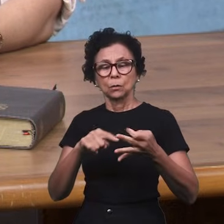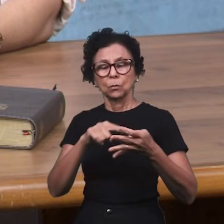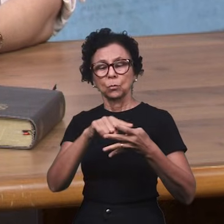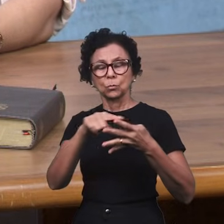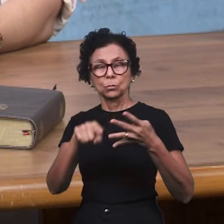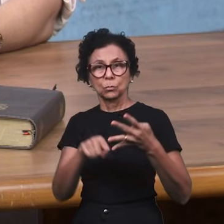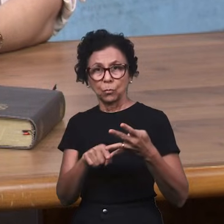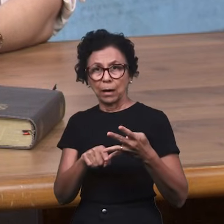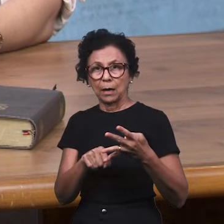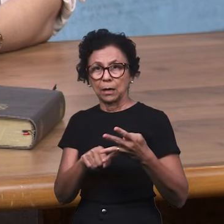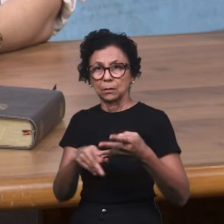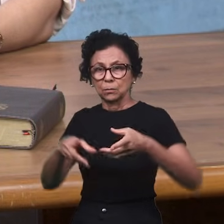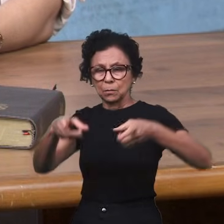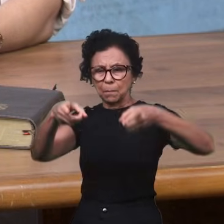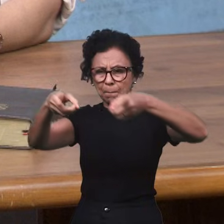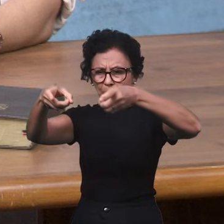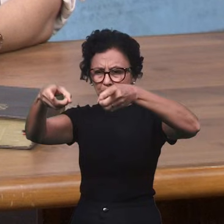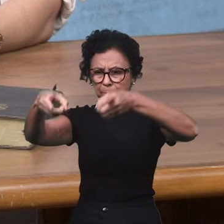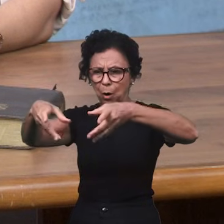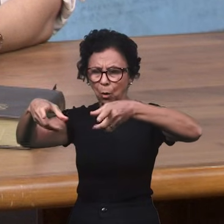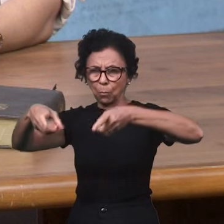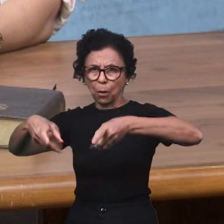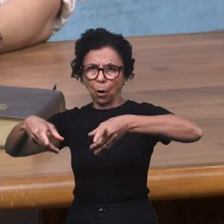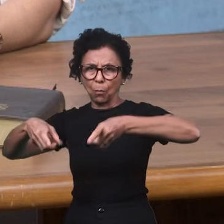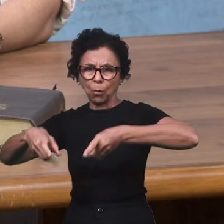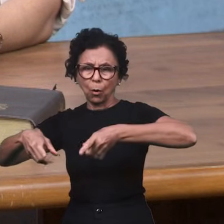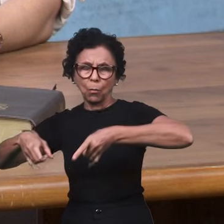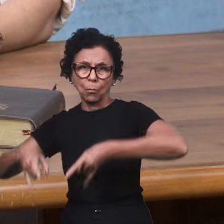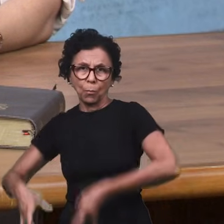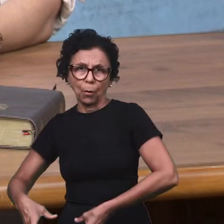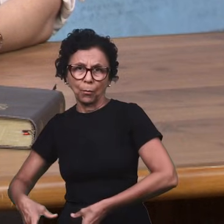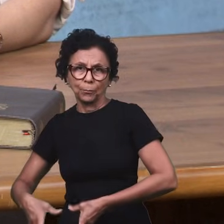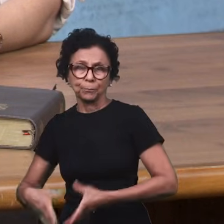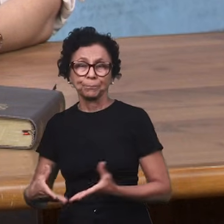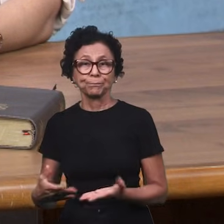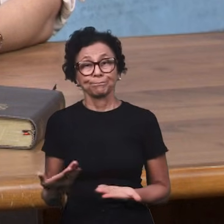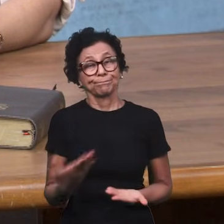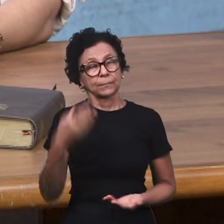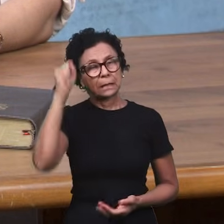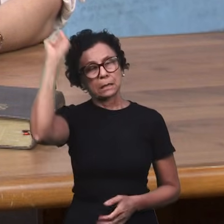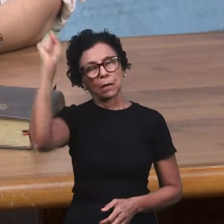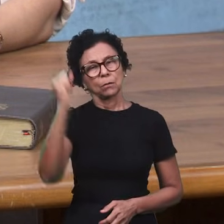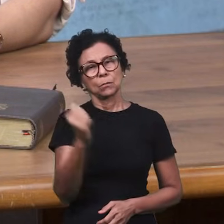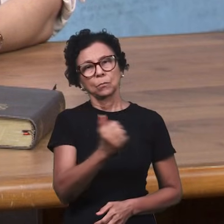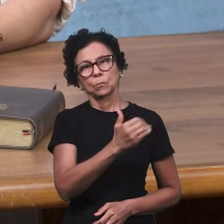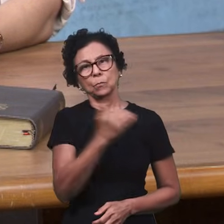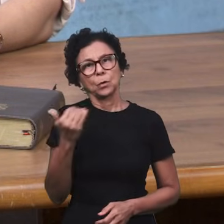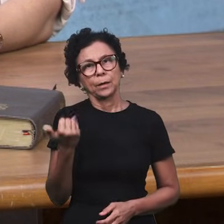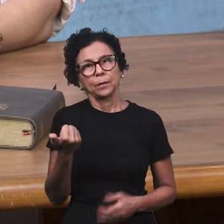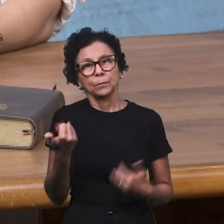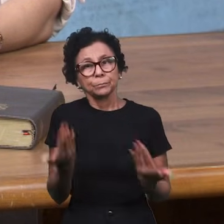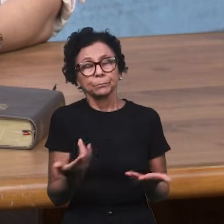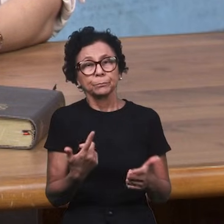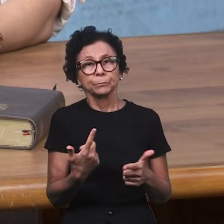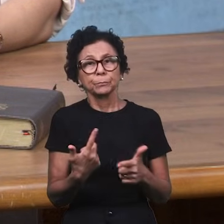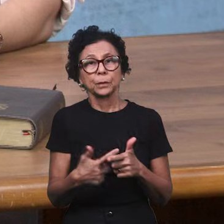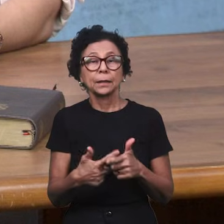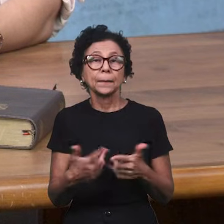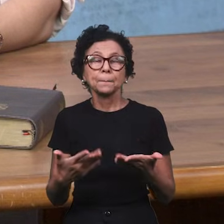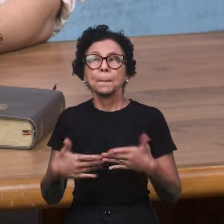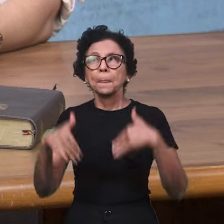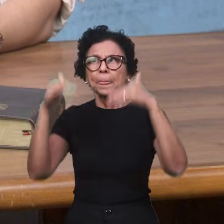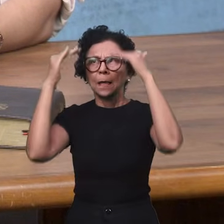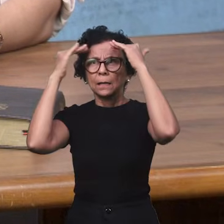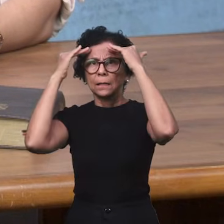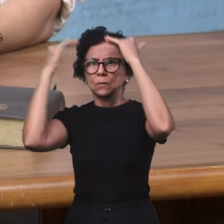morreu Saul por causa da sua transgressão com que transgrediu contra o Senhor, por